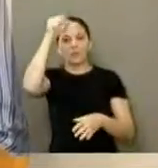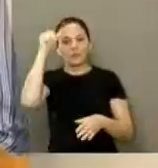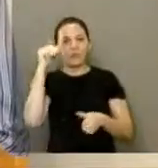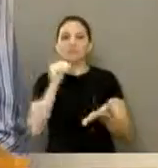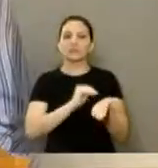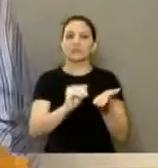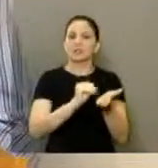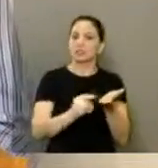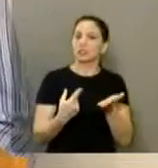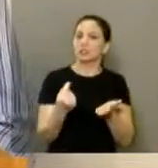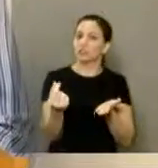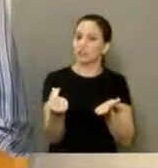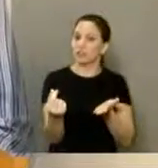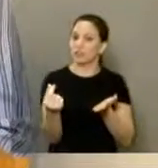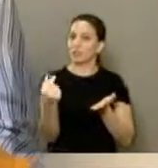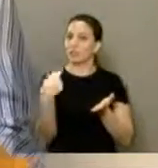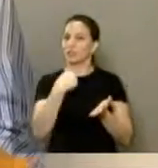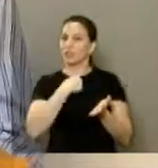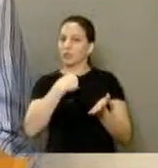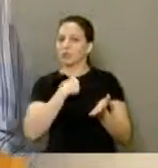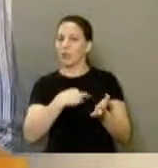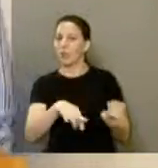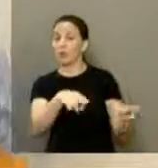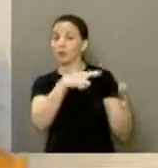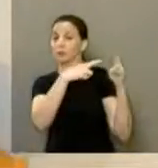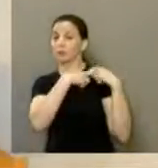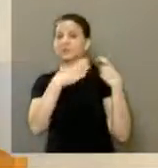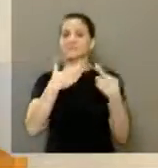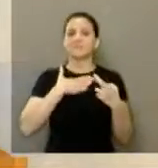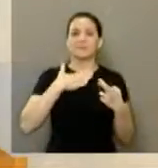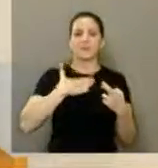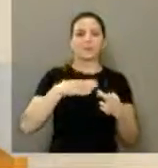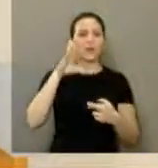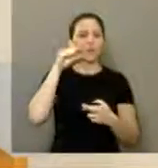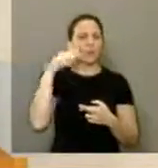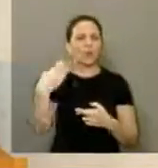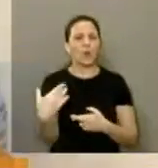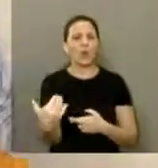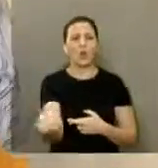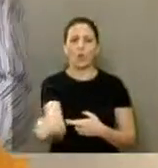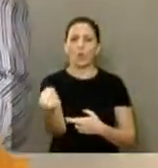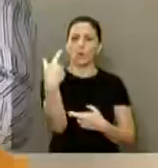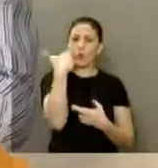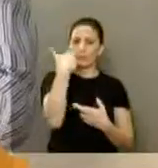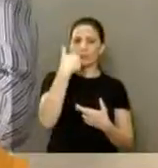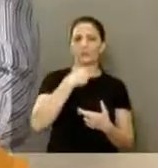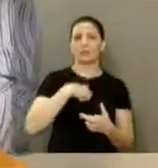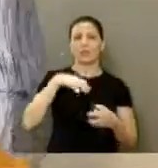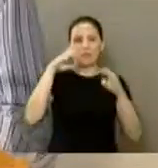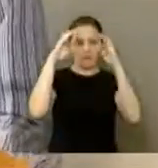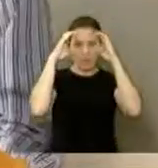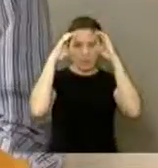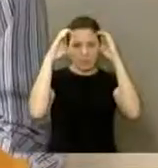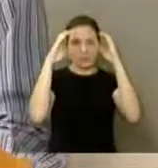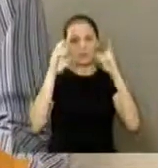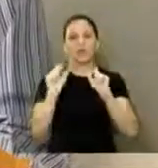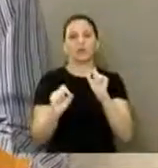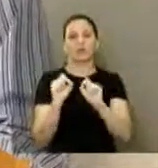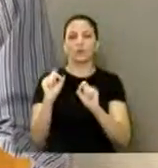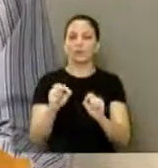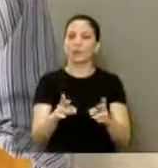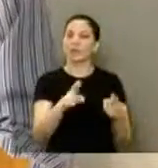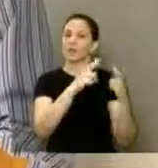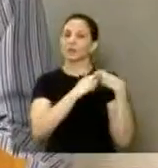município. Não vem amputar a mim, jogar a responsabilidade do servidor contra a minha pessoa. É falta de responsabilidade, falta